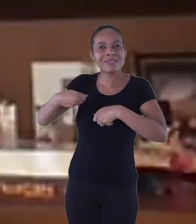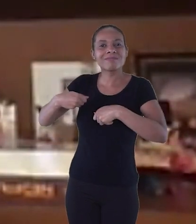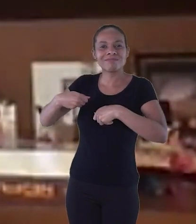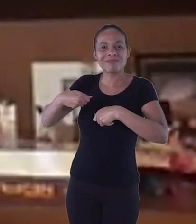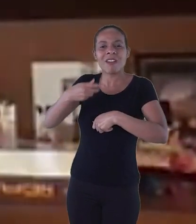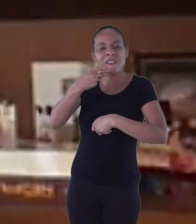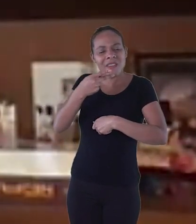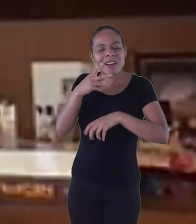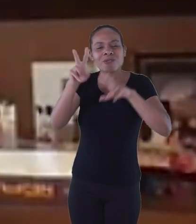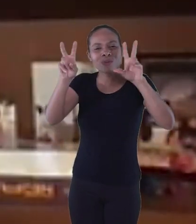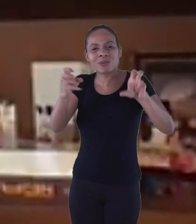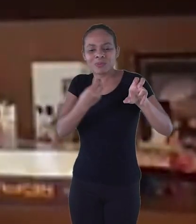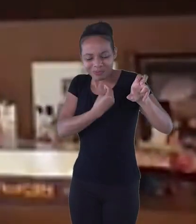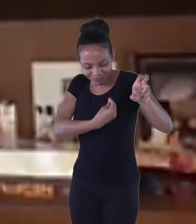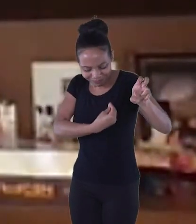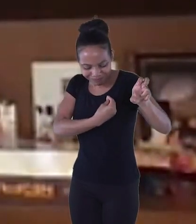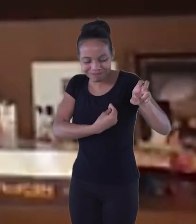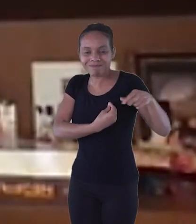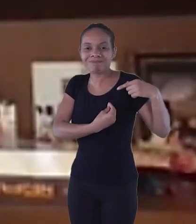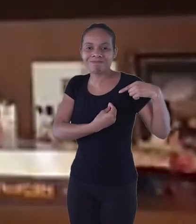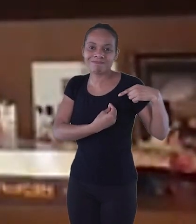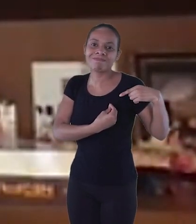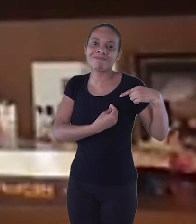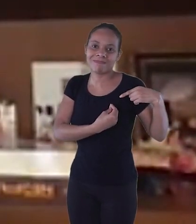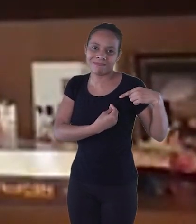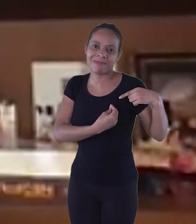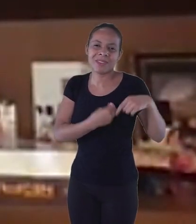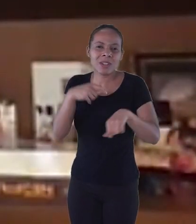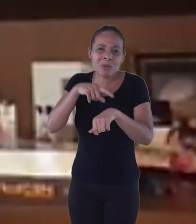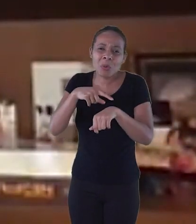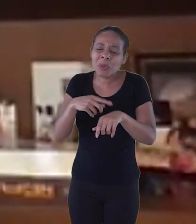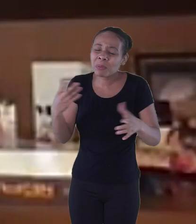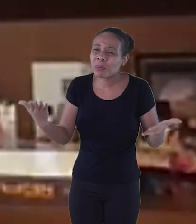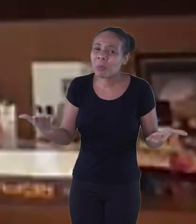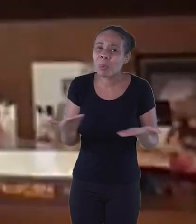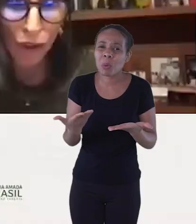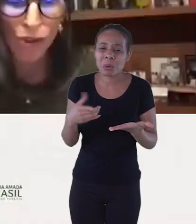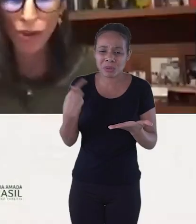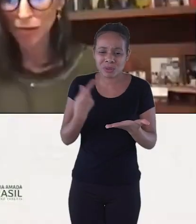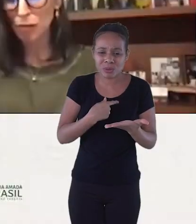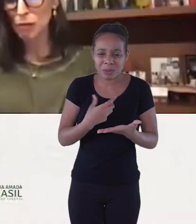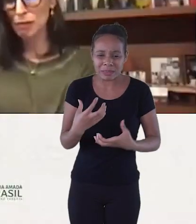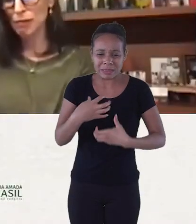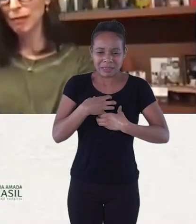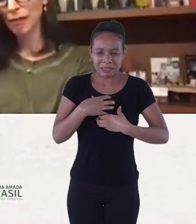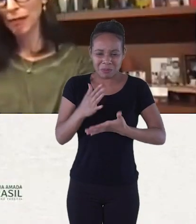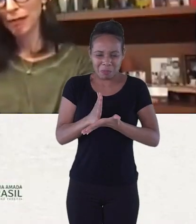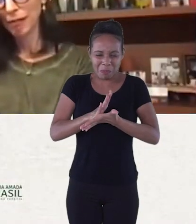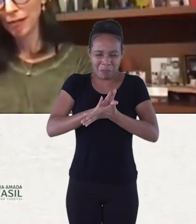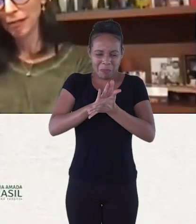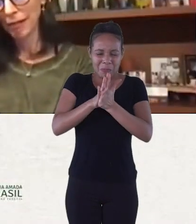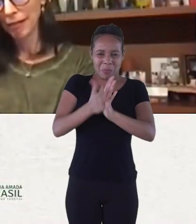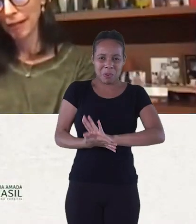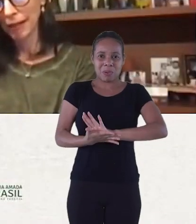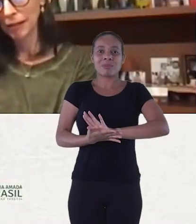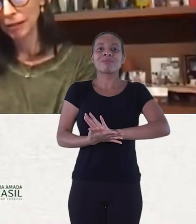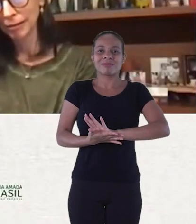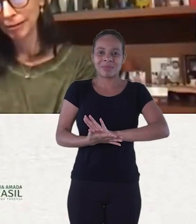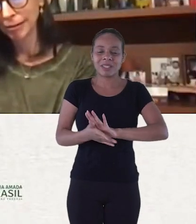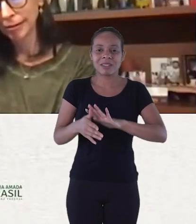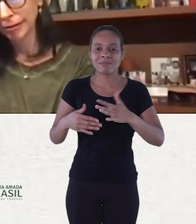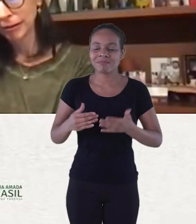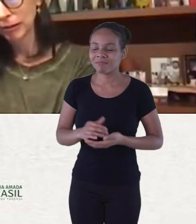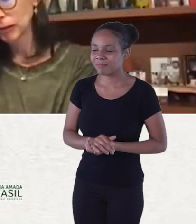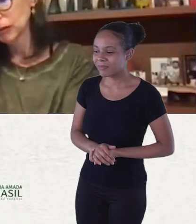momento que nos enfim, que nos oprime com a morte, né? Bem, gente, muito obrigado. A gente falou hoje sobre o